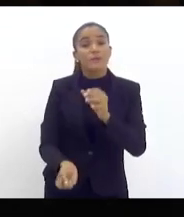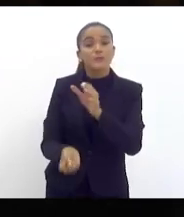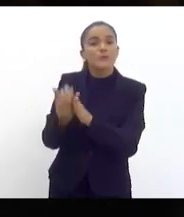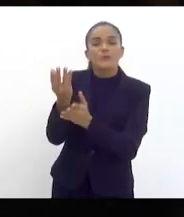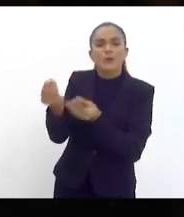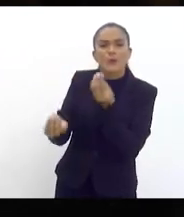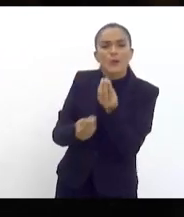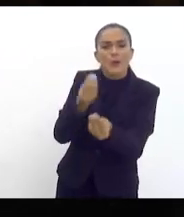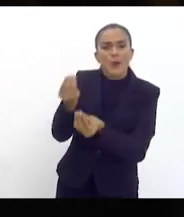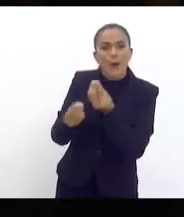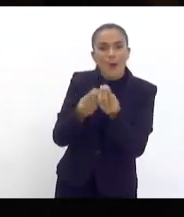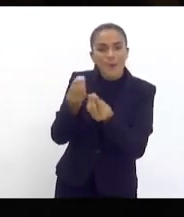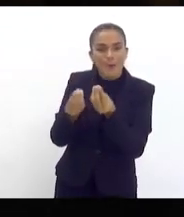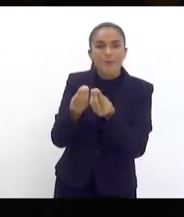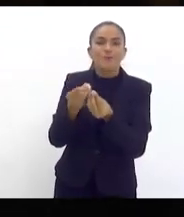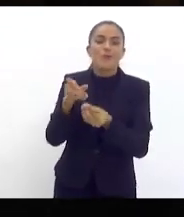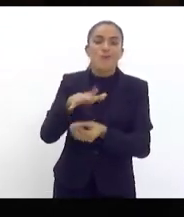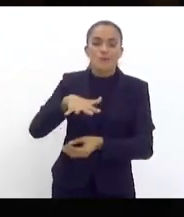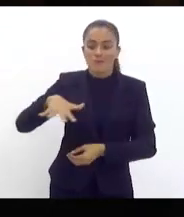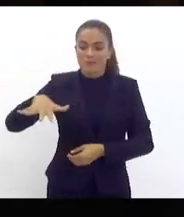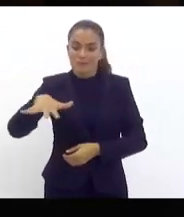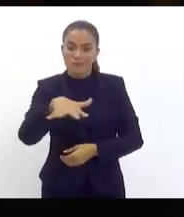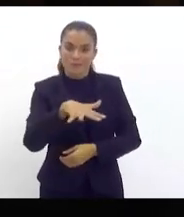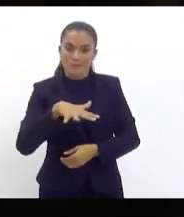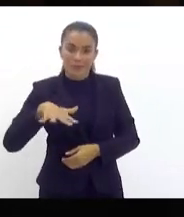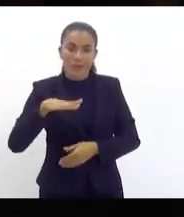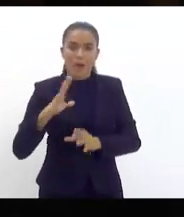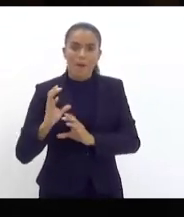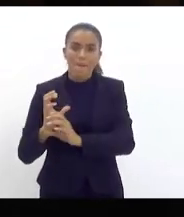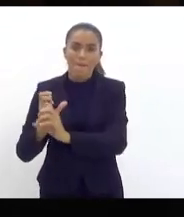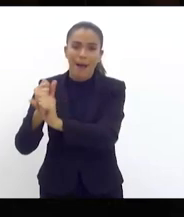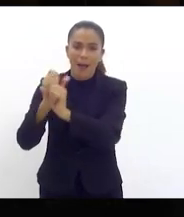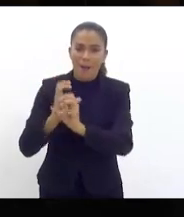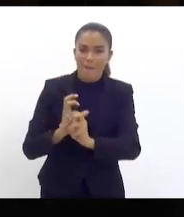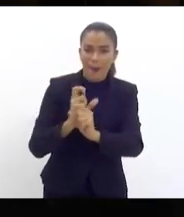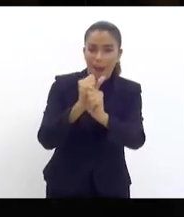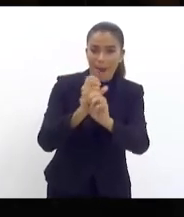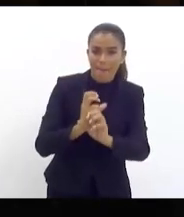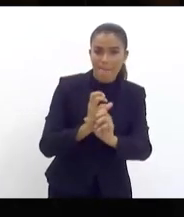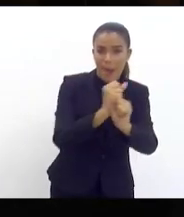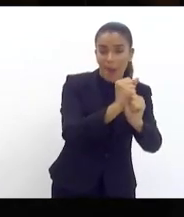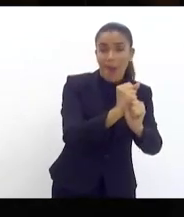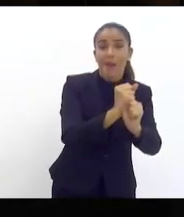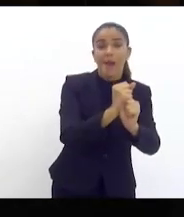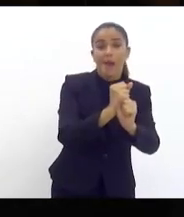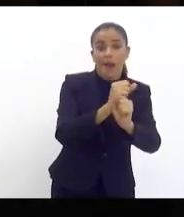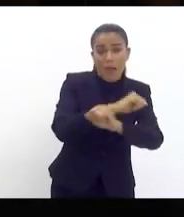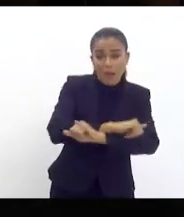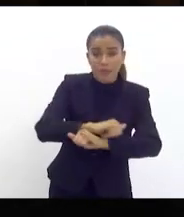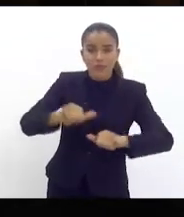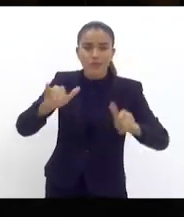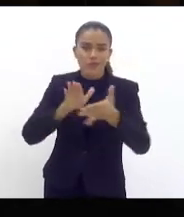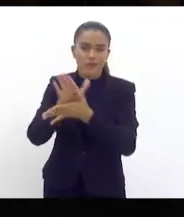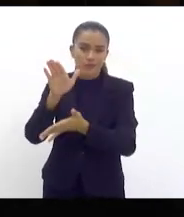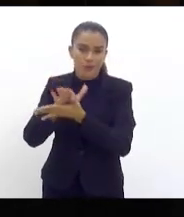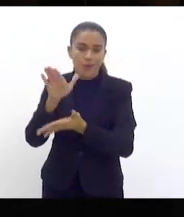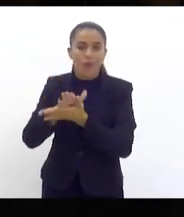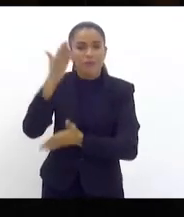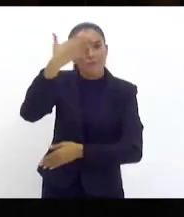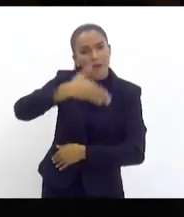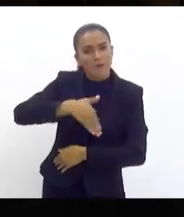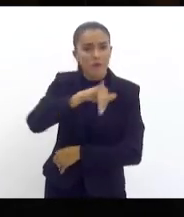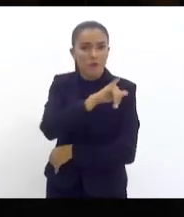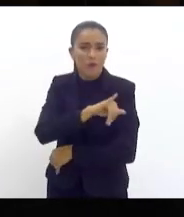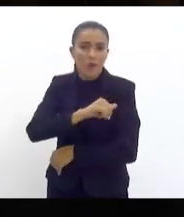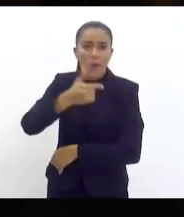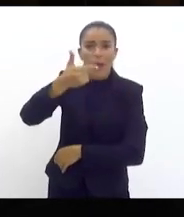um contraponto em um cenário onde dados recentes divulgados pela rede de observatórios denotam que o Rio de Janeiro é